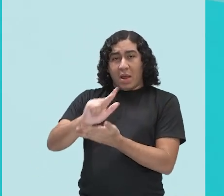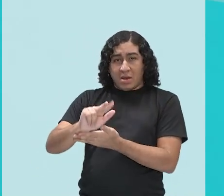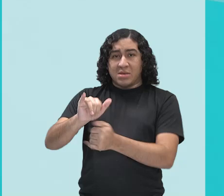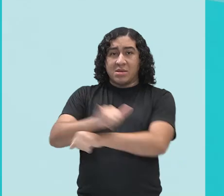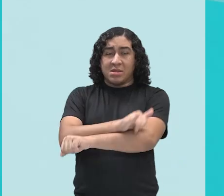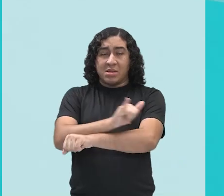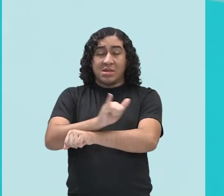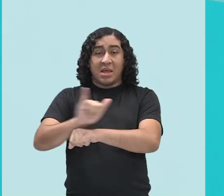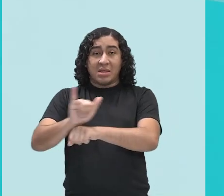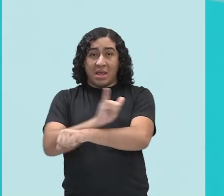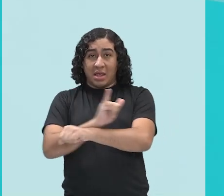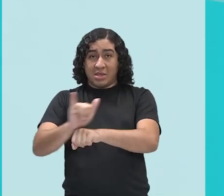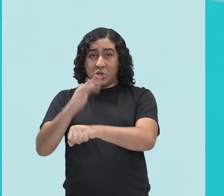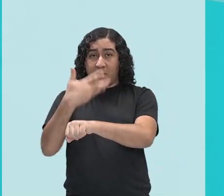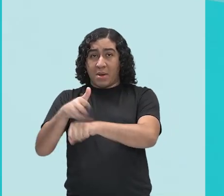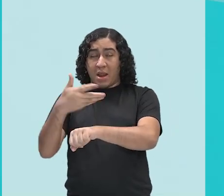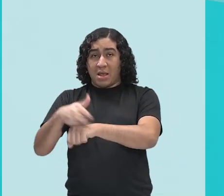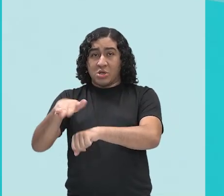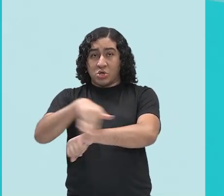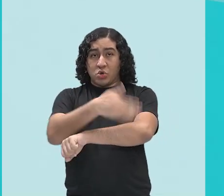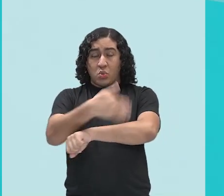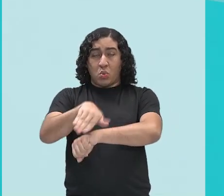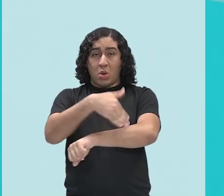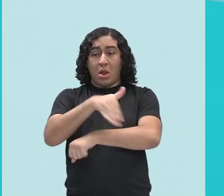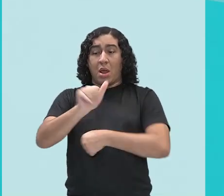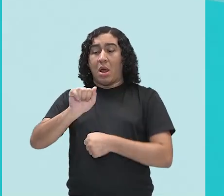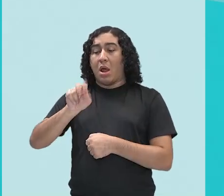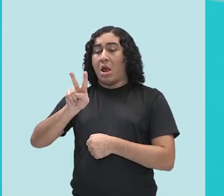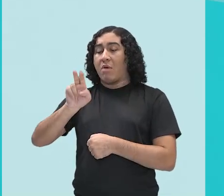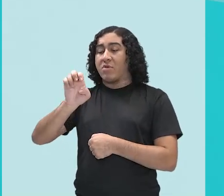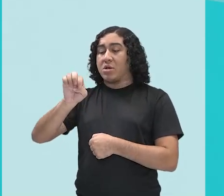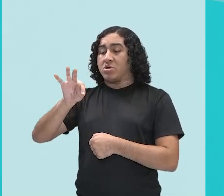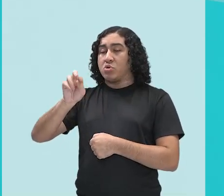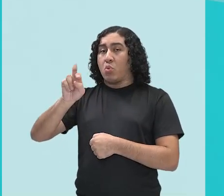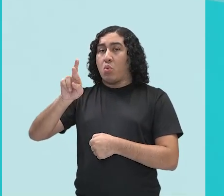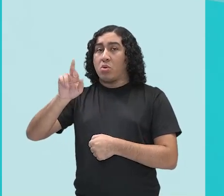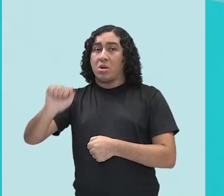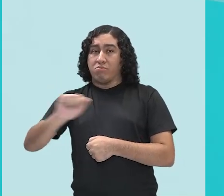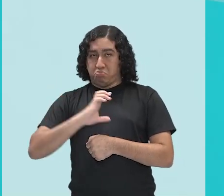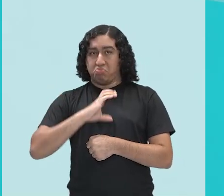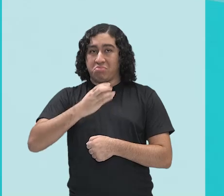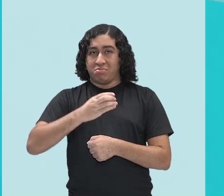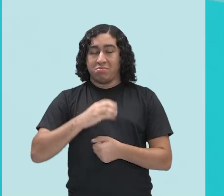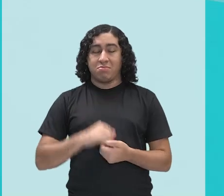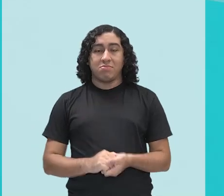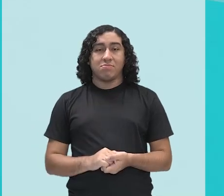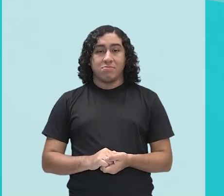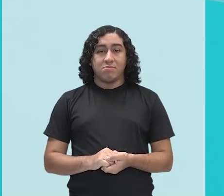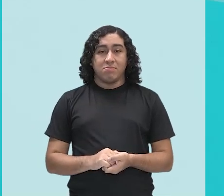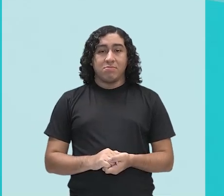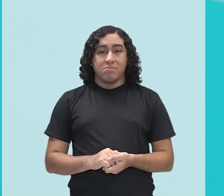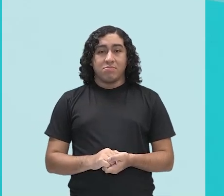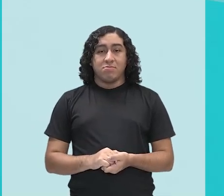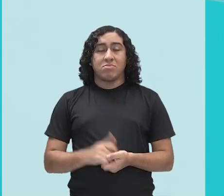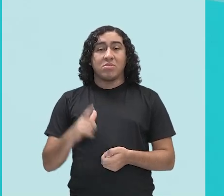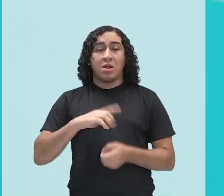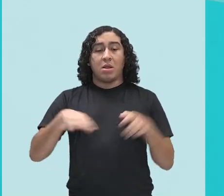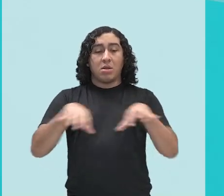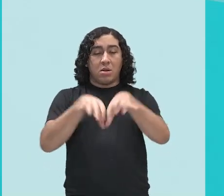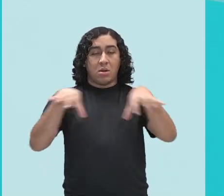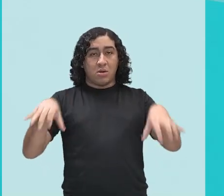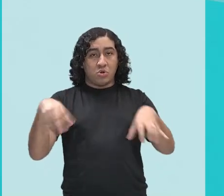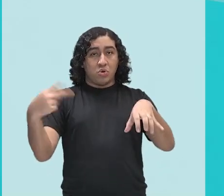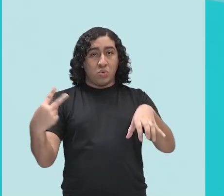chamadas práticas de aventura, práticas corporais de aventura, certo? Então, elas se dividem em dois